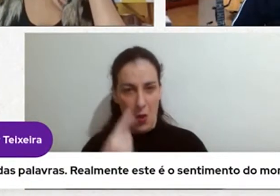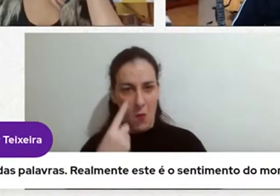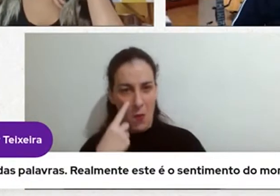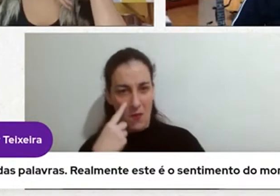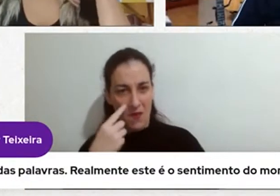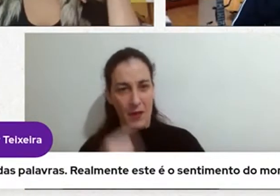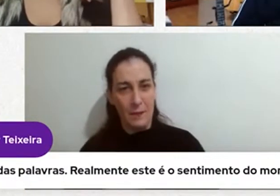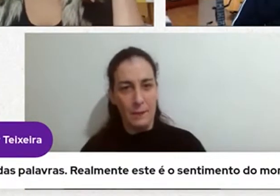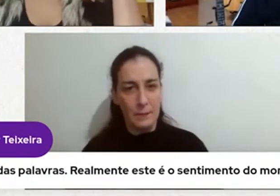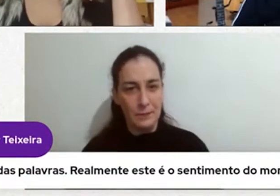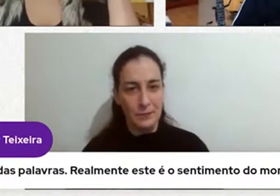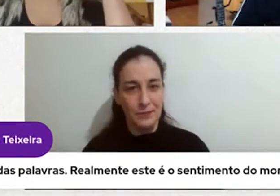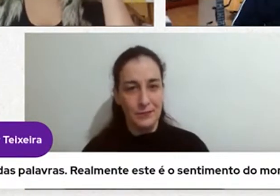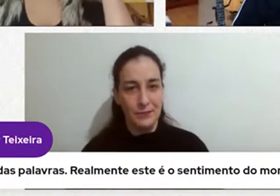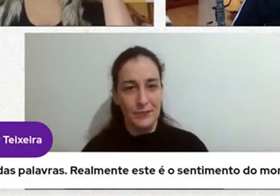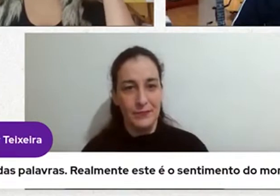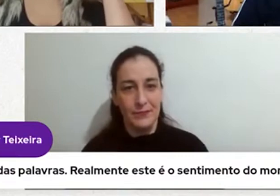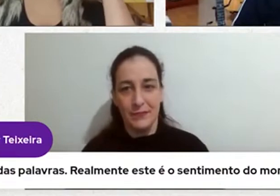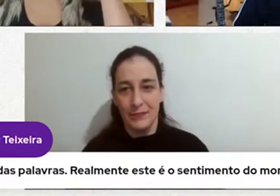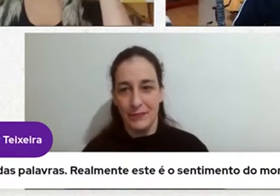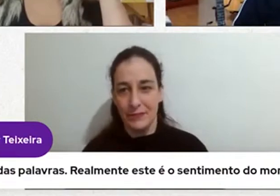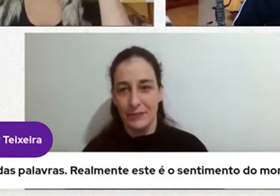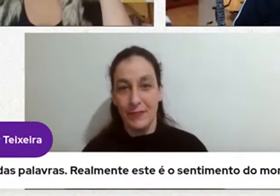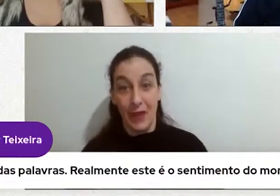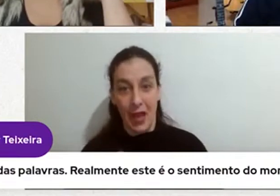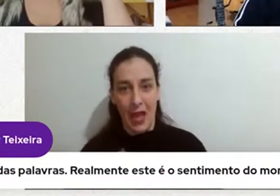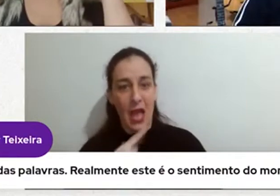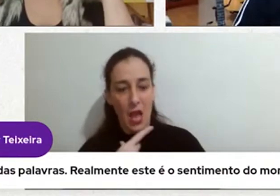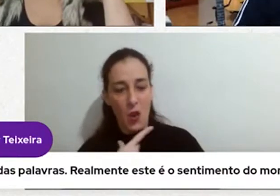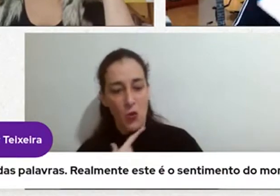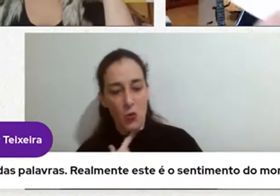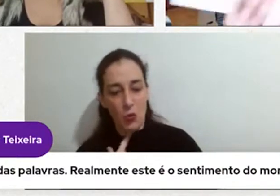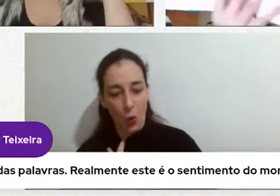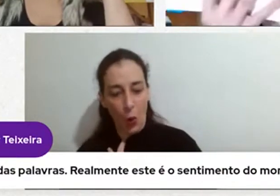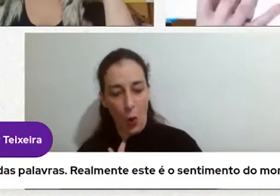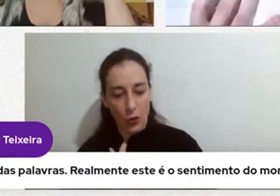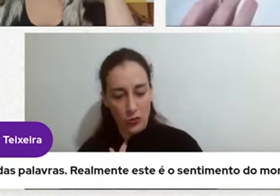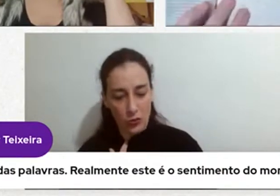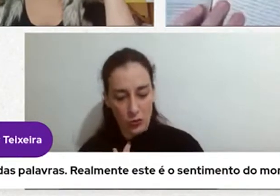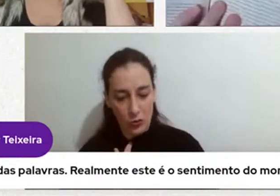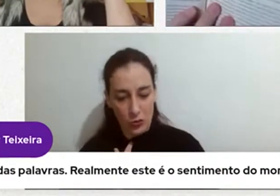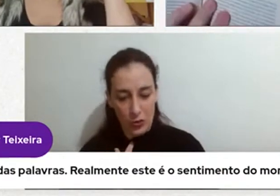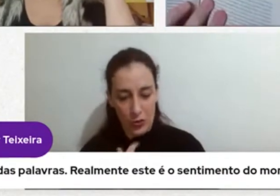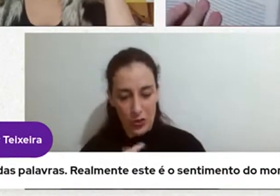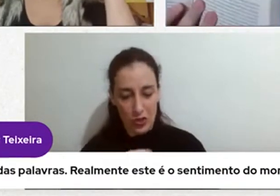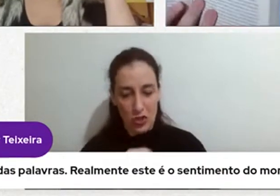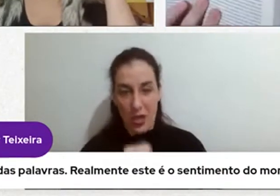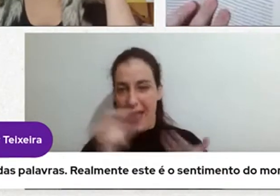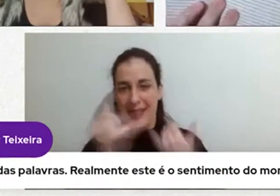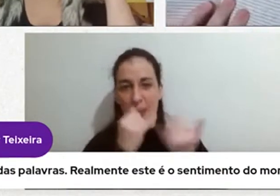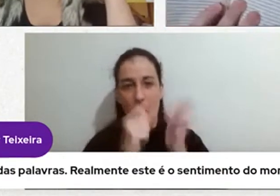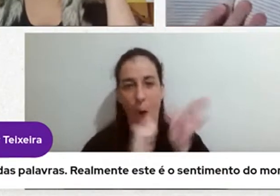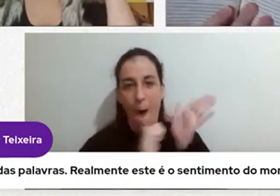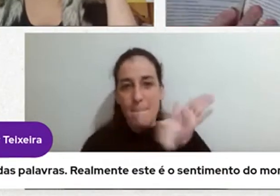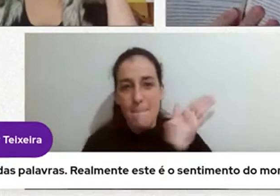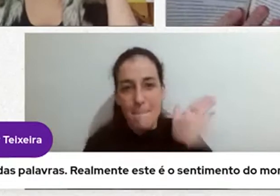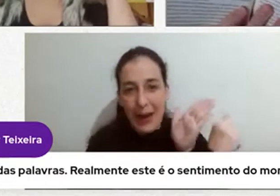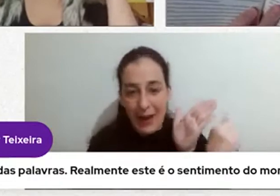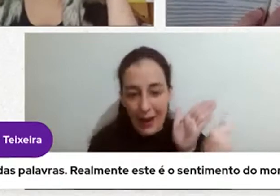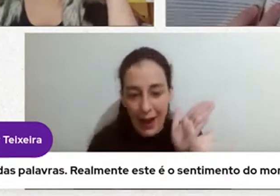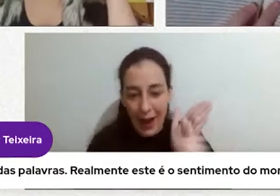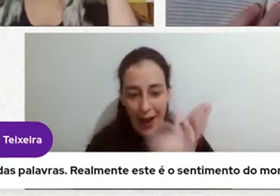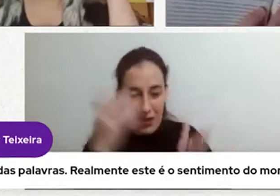eu gosto de sublinhar, por exemplo, né? Uhum. Não sei se dá para ver que